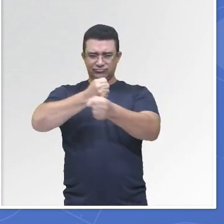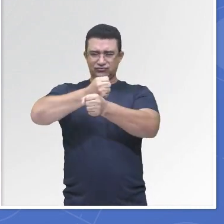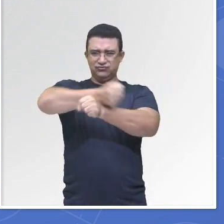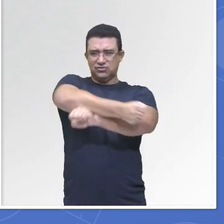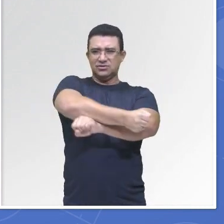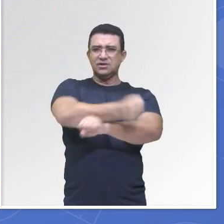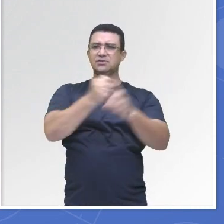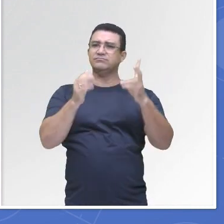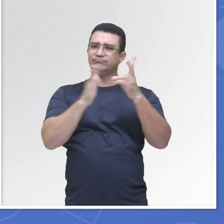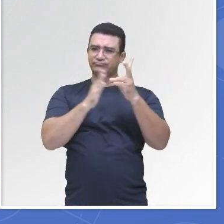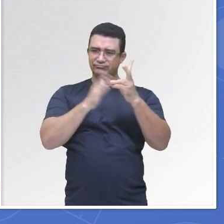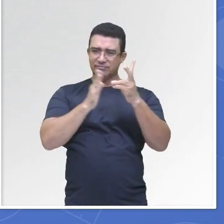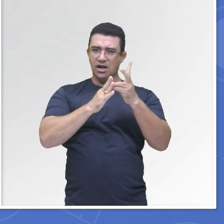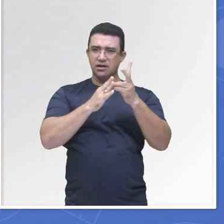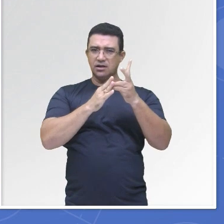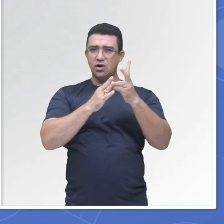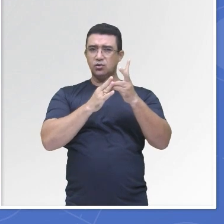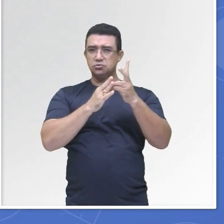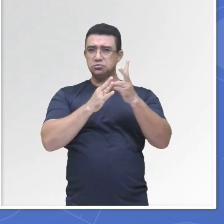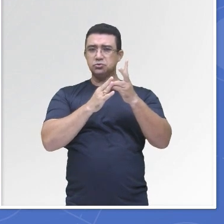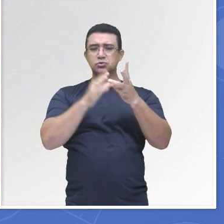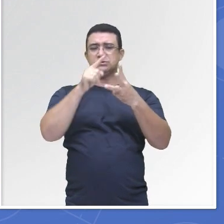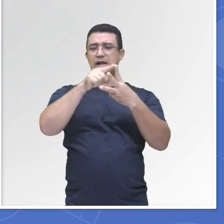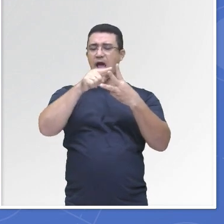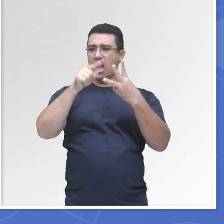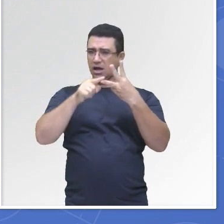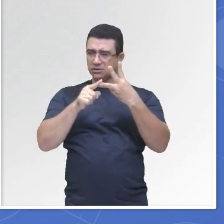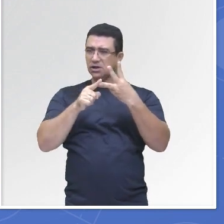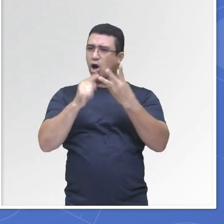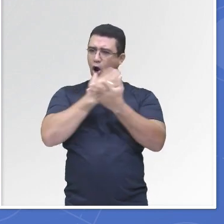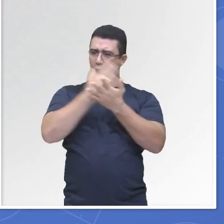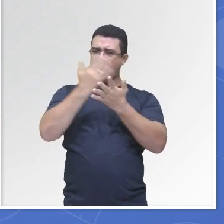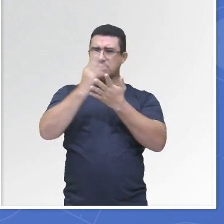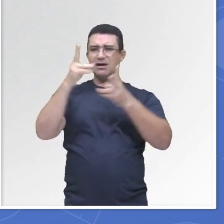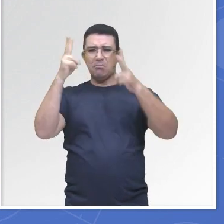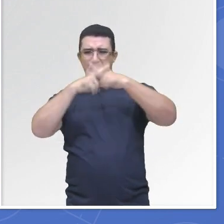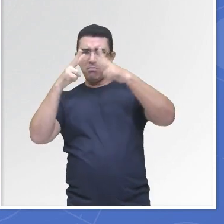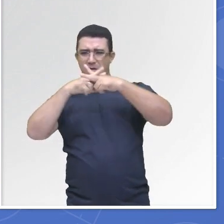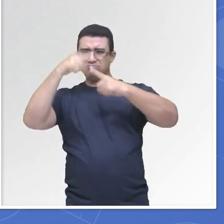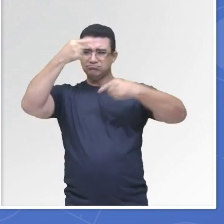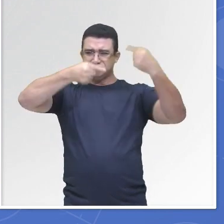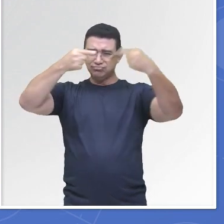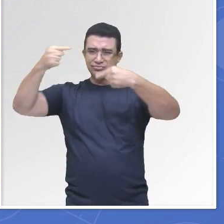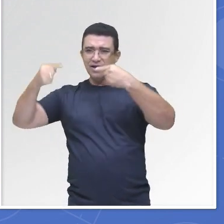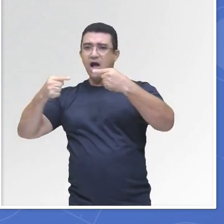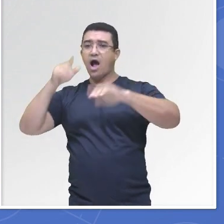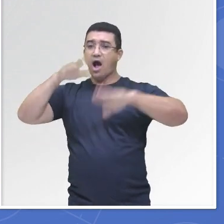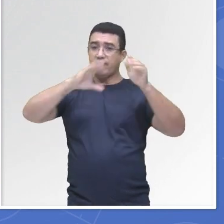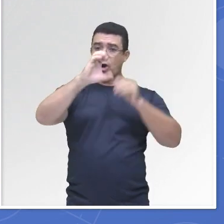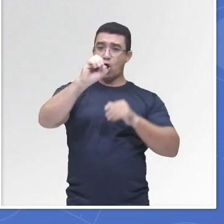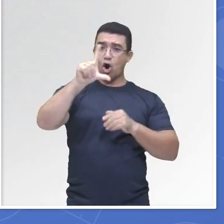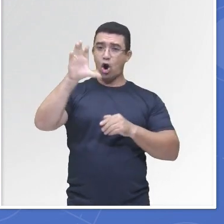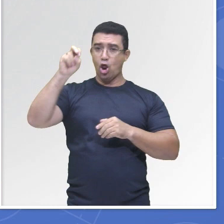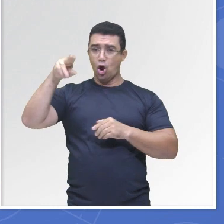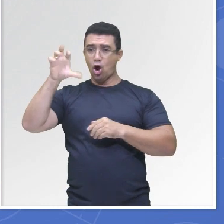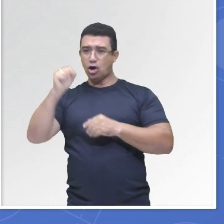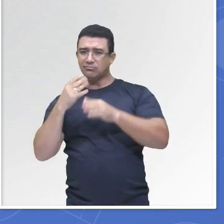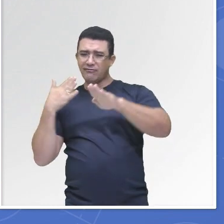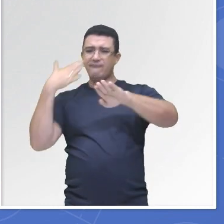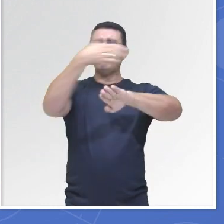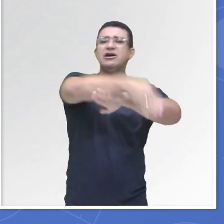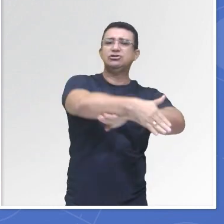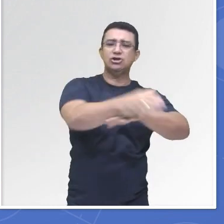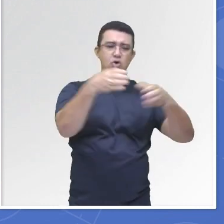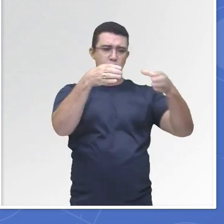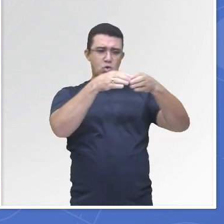acabavam entrando em conflito. Por vários momentos, por exemplo, os colonos eles invadiam as missões, pegavam os indígenas que já falavam a língua